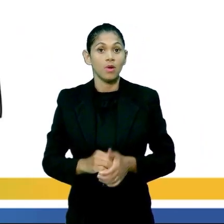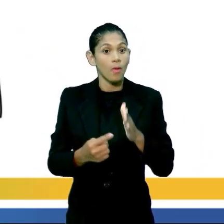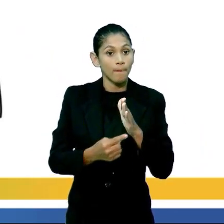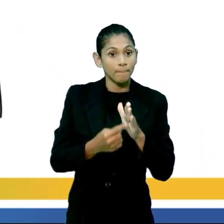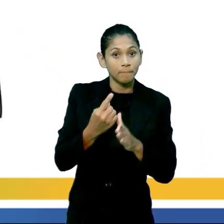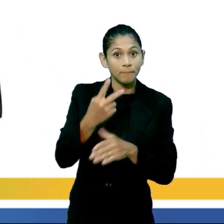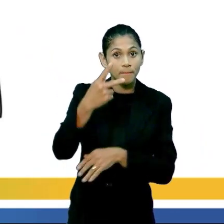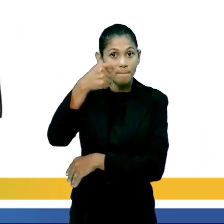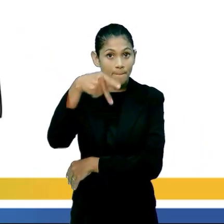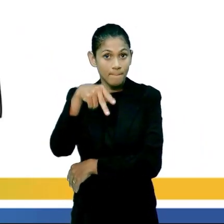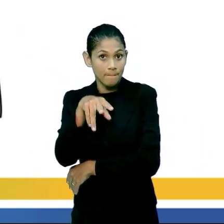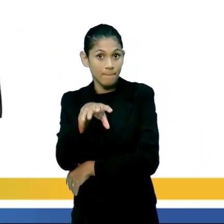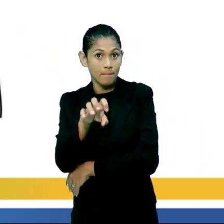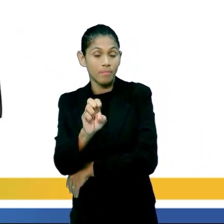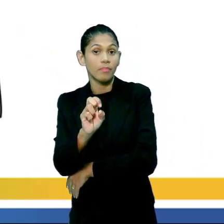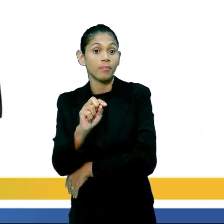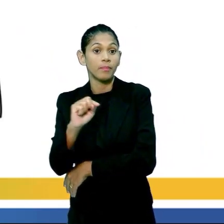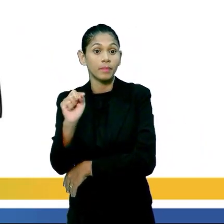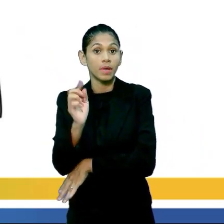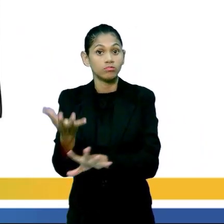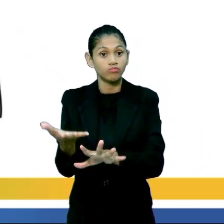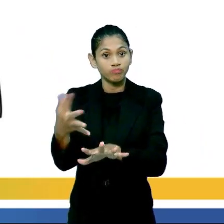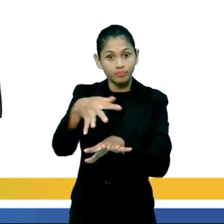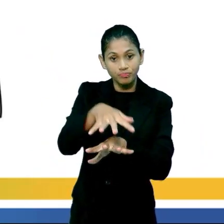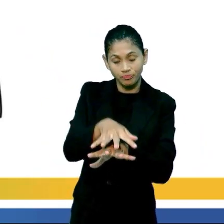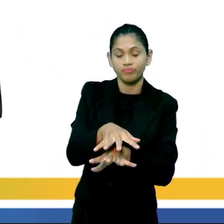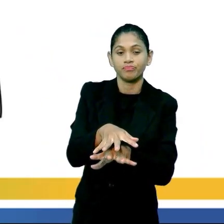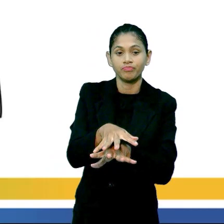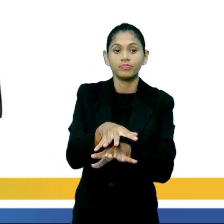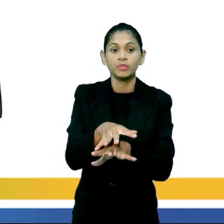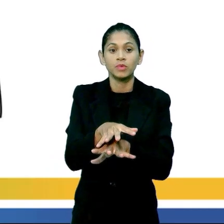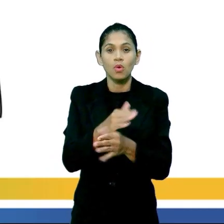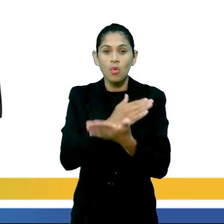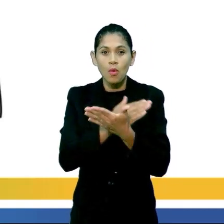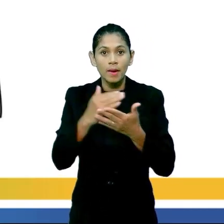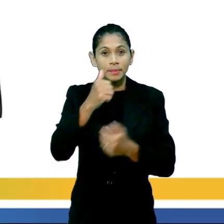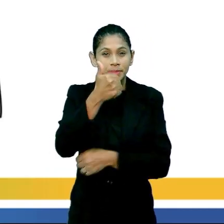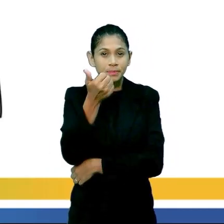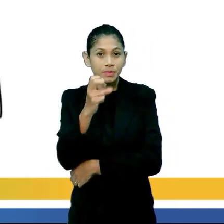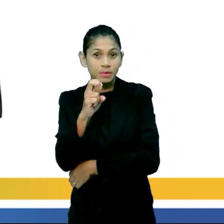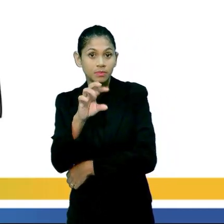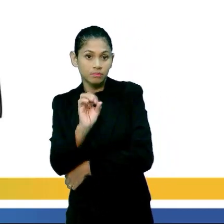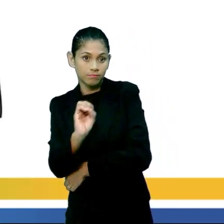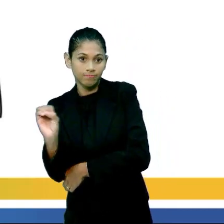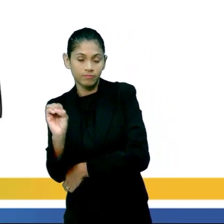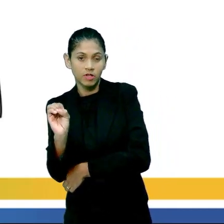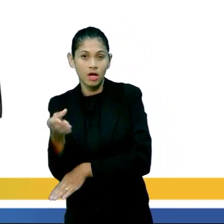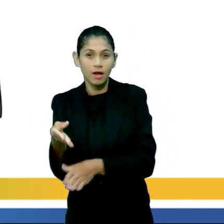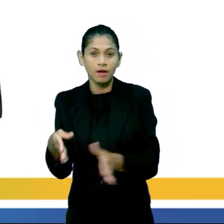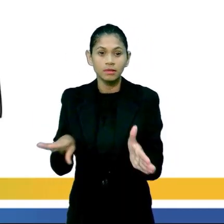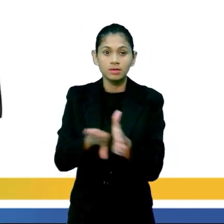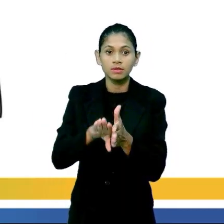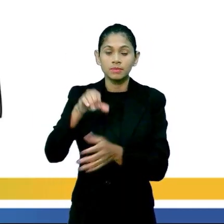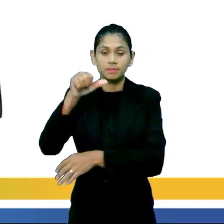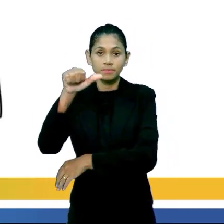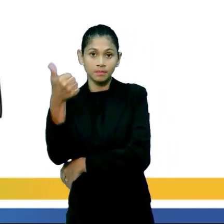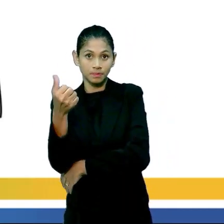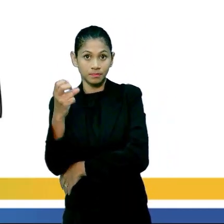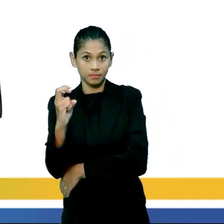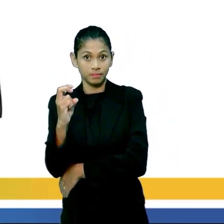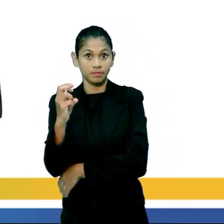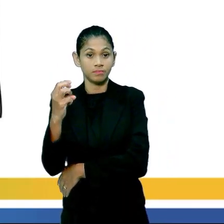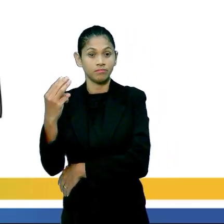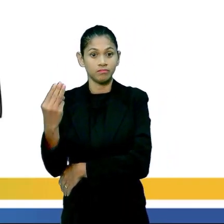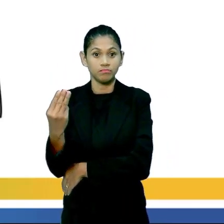ele começa em 1500 e acaba lá por volta de 1530, 1532, tá?